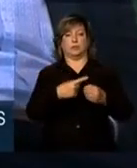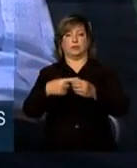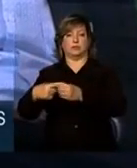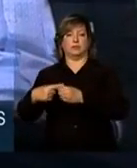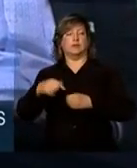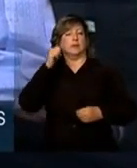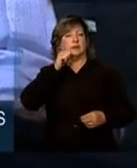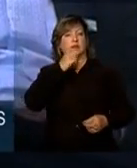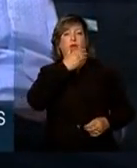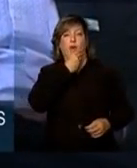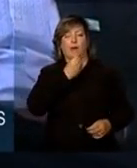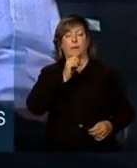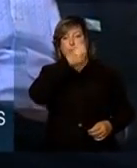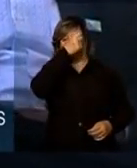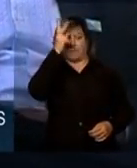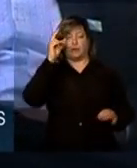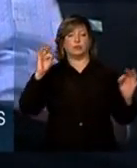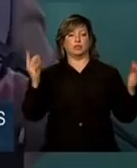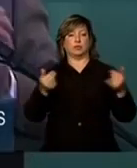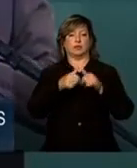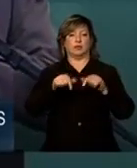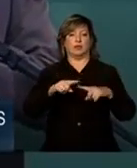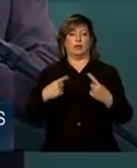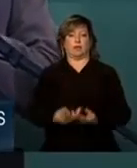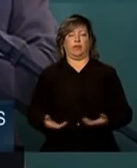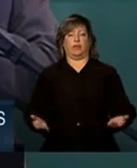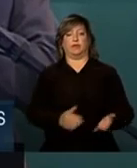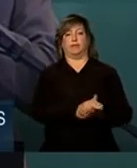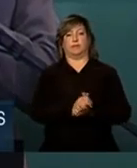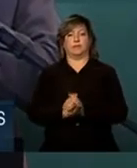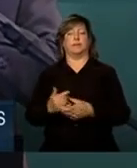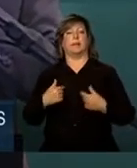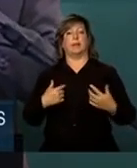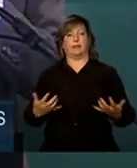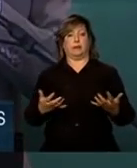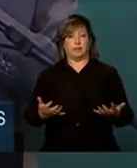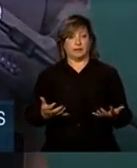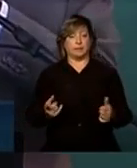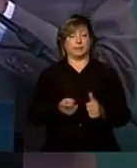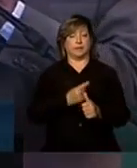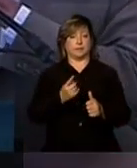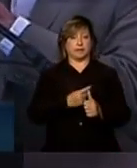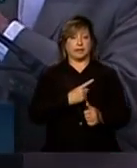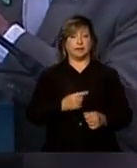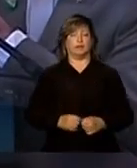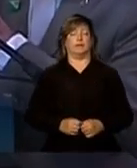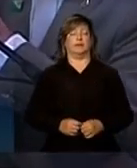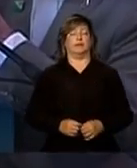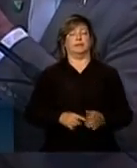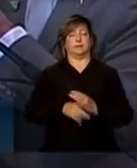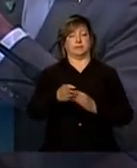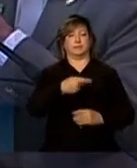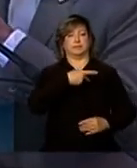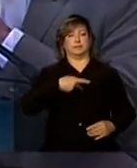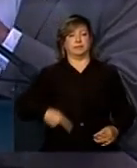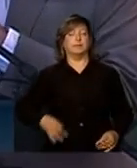prefeitas presentes esta solenidade. Eu queria, em primeiro lugar, caríssima